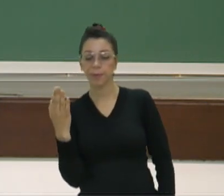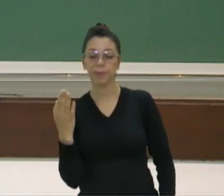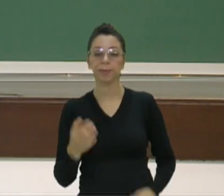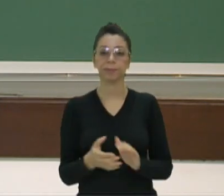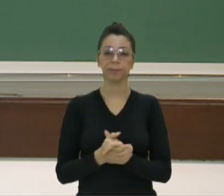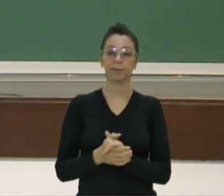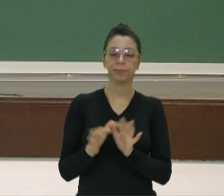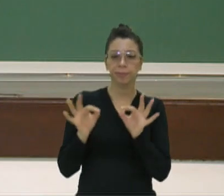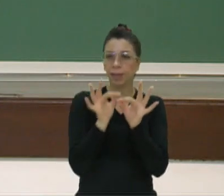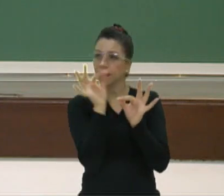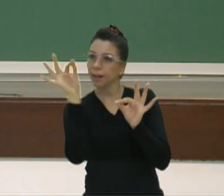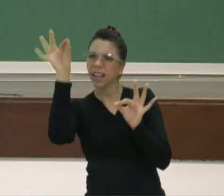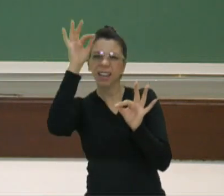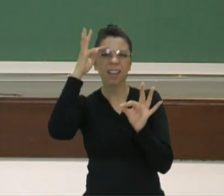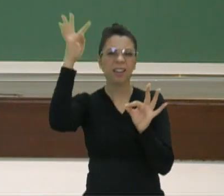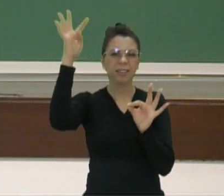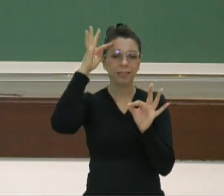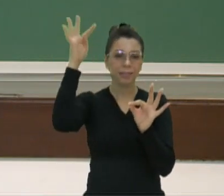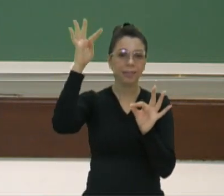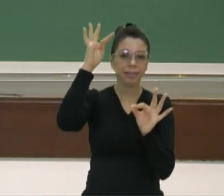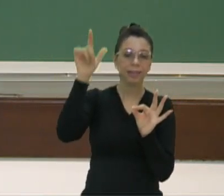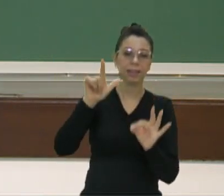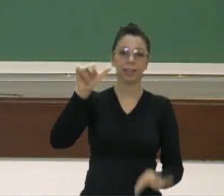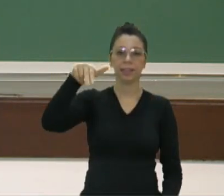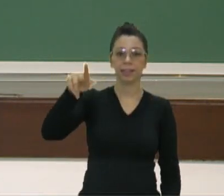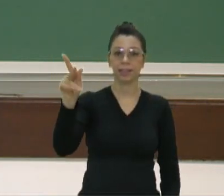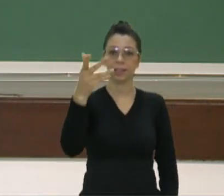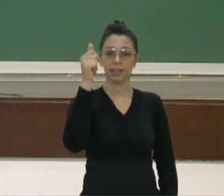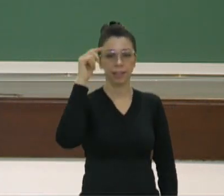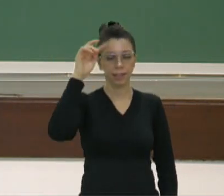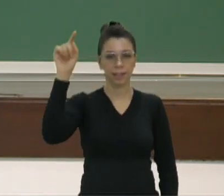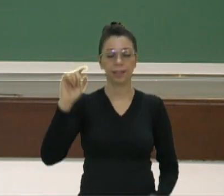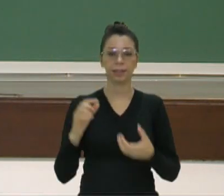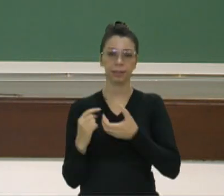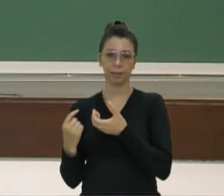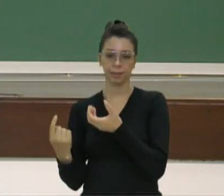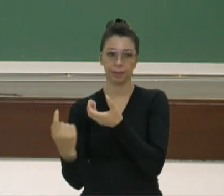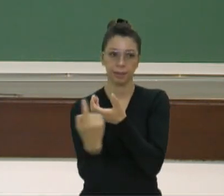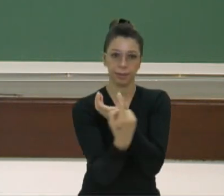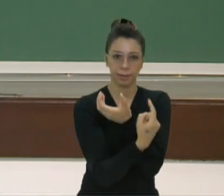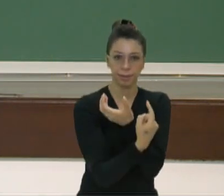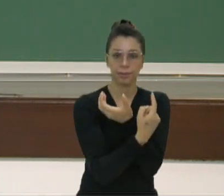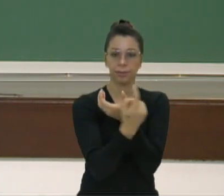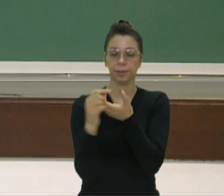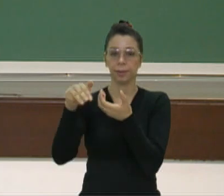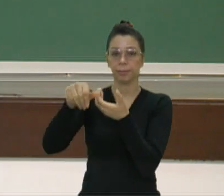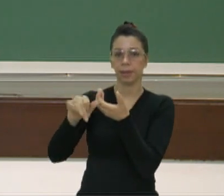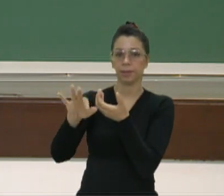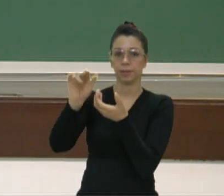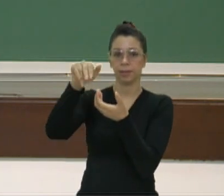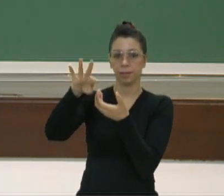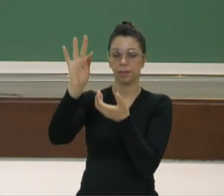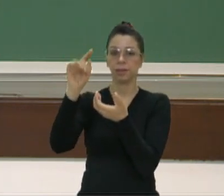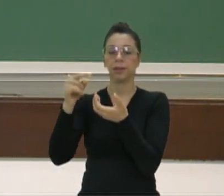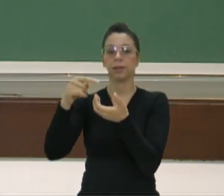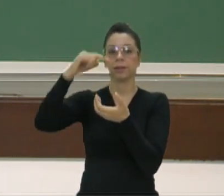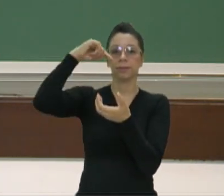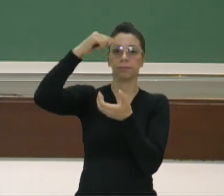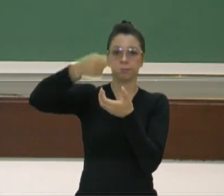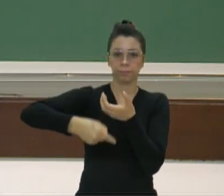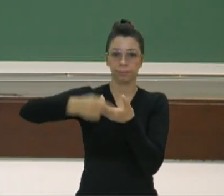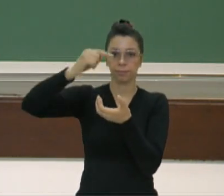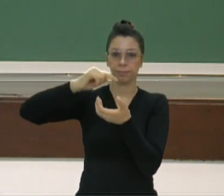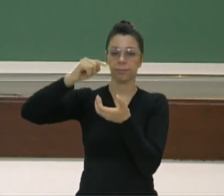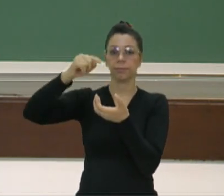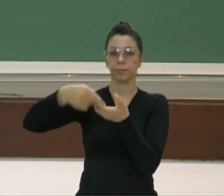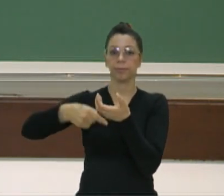linhas imaginárias. Temos várias, são chamadas meridianas, as que são horizontais, e as paralelas verticais.